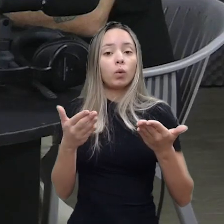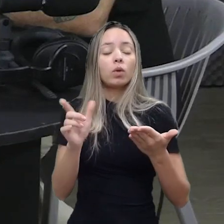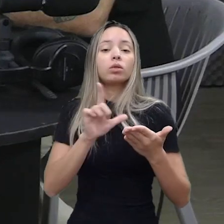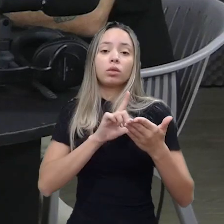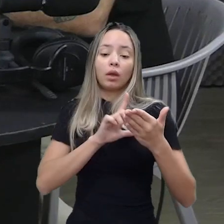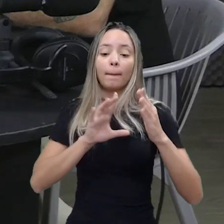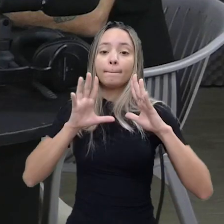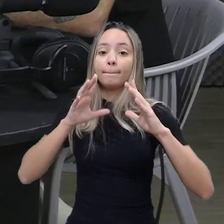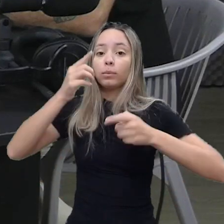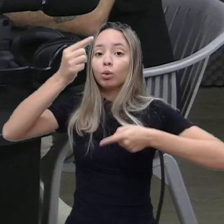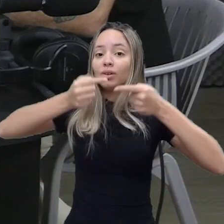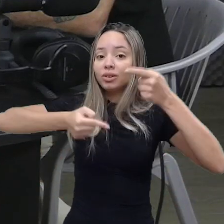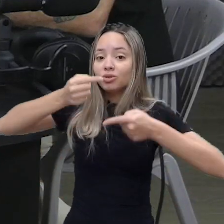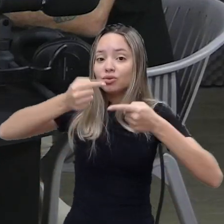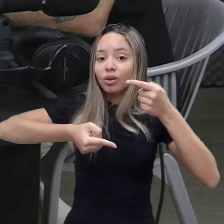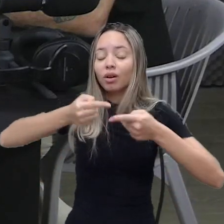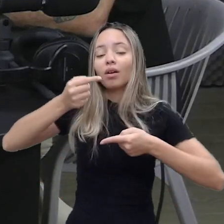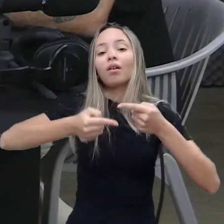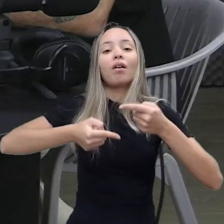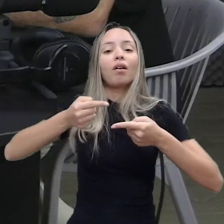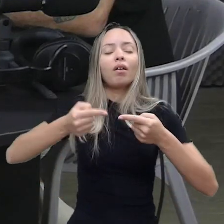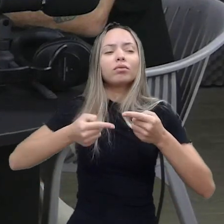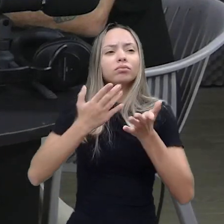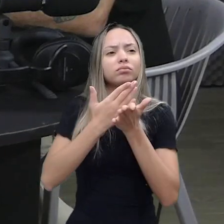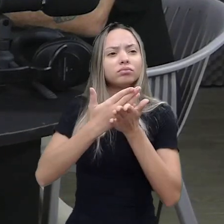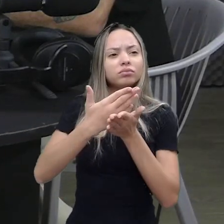política, aliás, desde